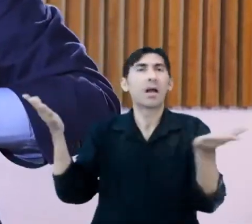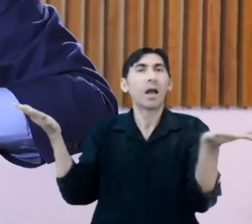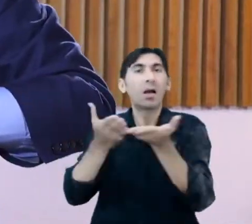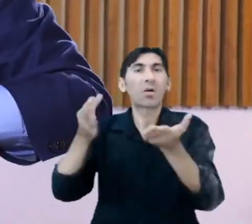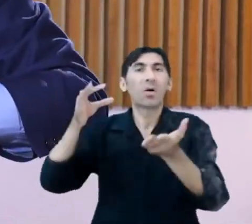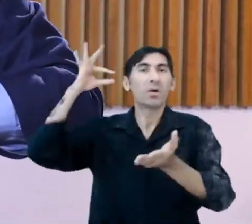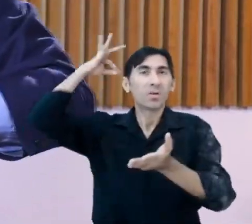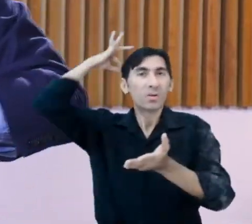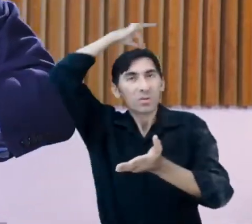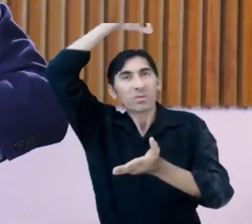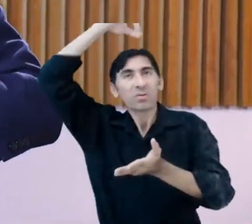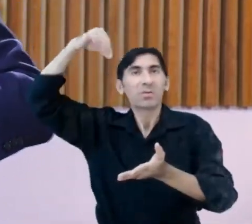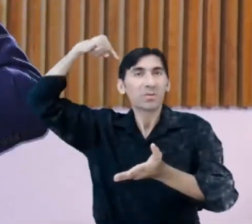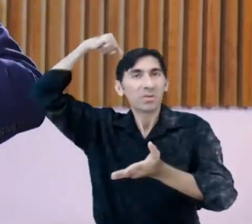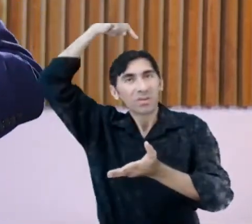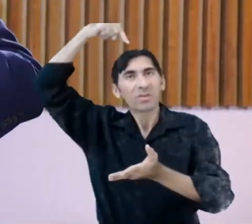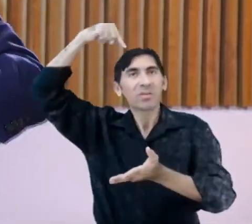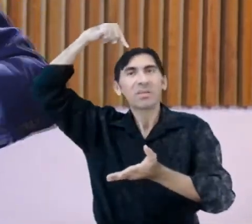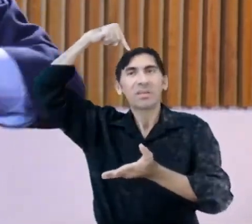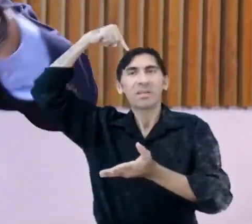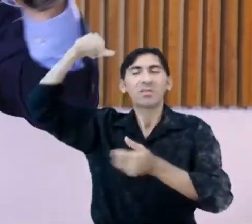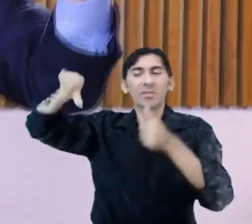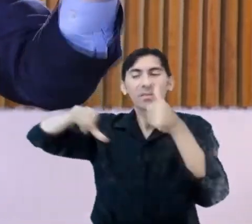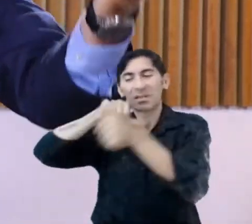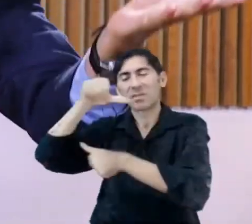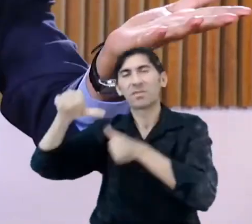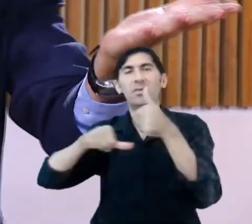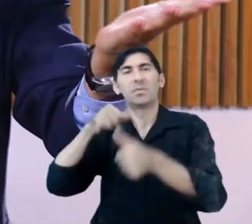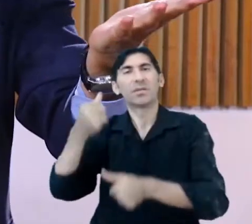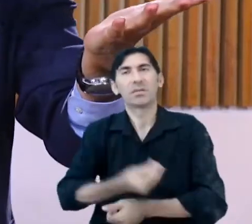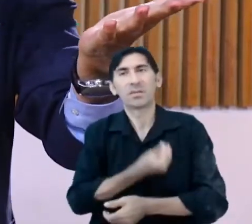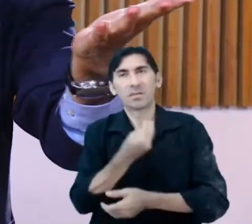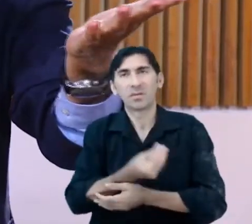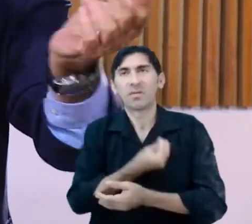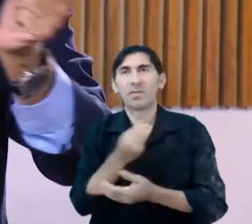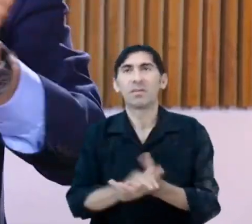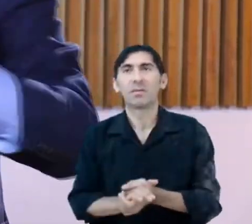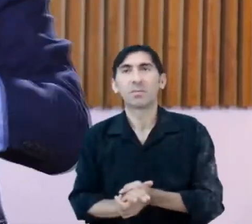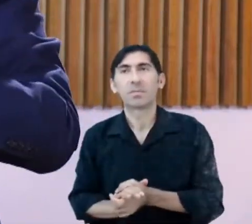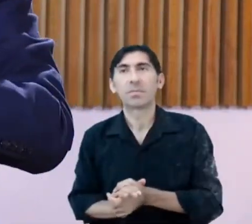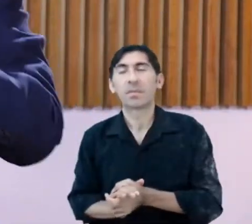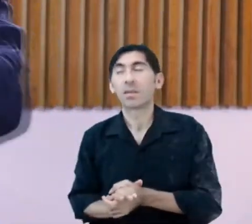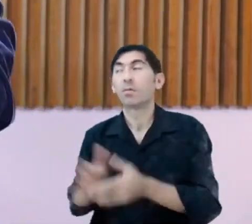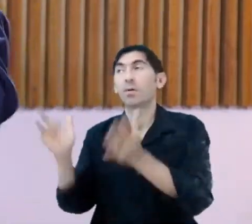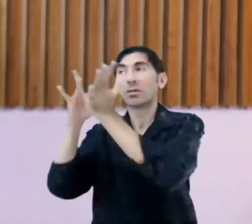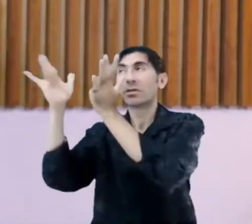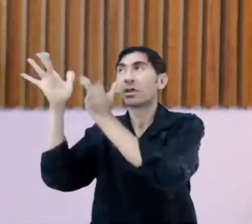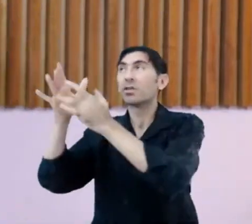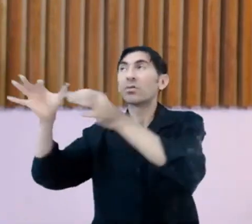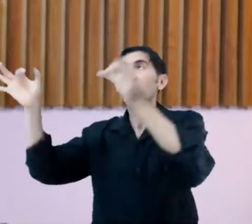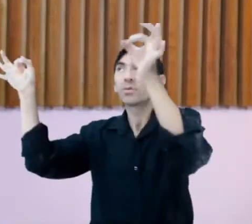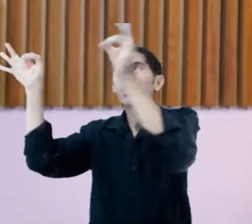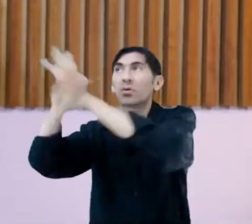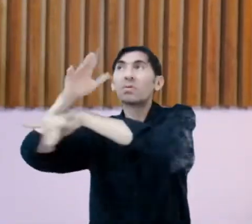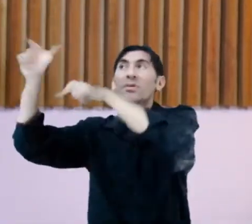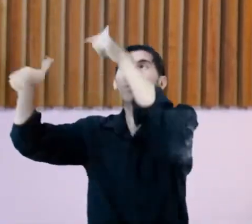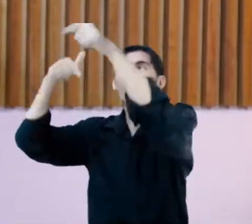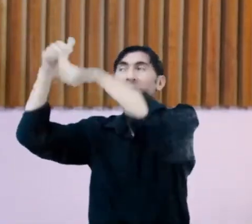nós, aqui. Interessante que quando Jesus terminar a sua obra de intercessão no santuário, o Espírito Santo terminará a sua obra